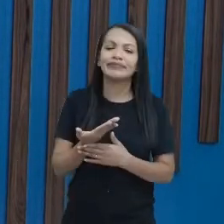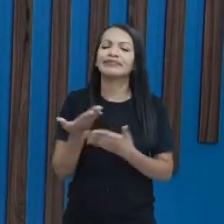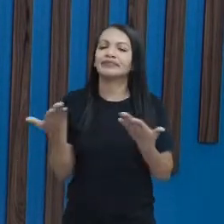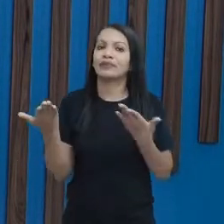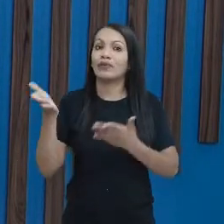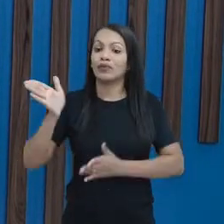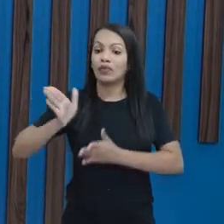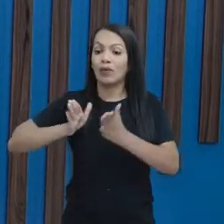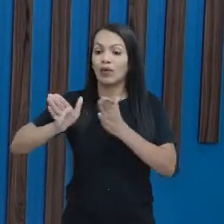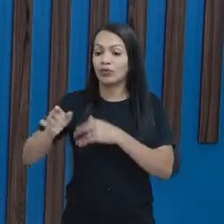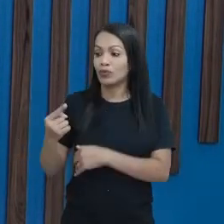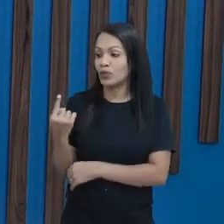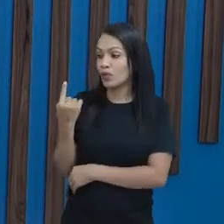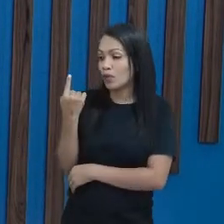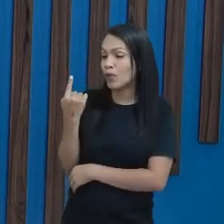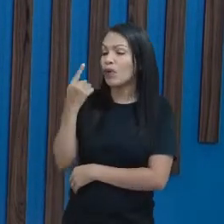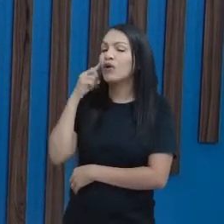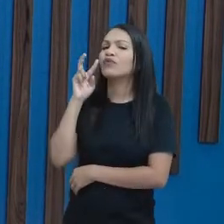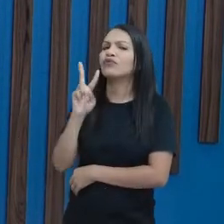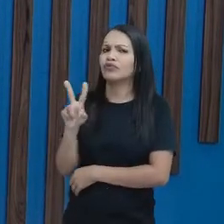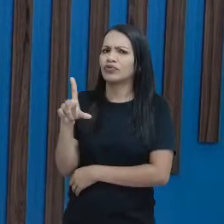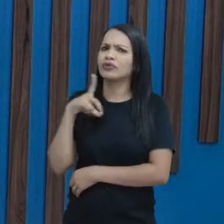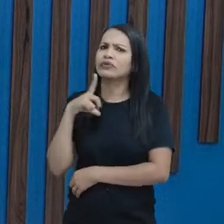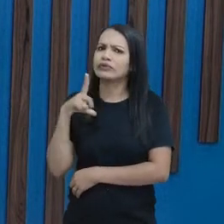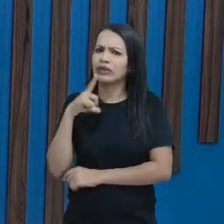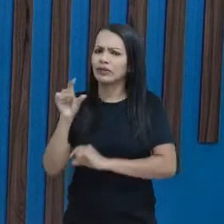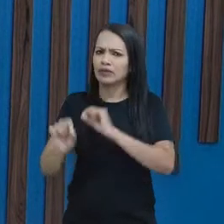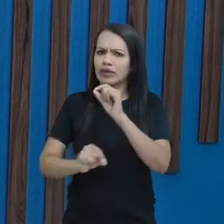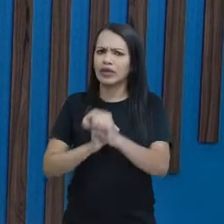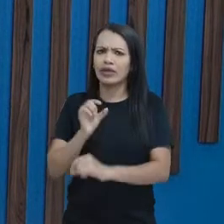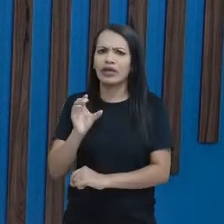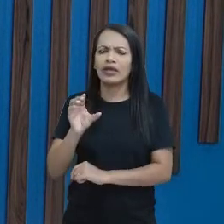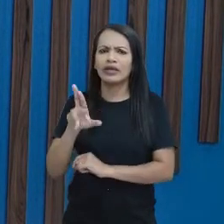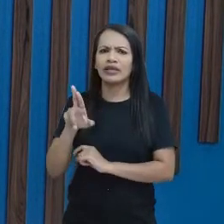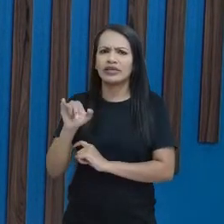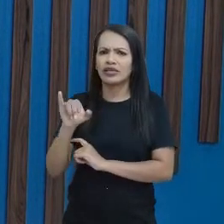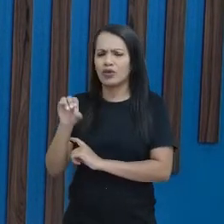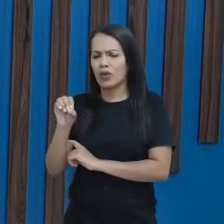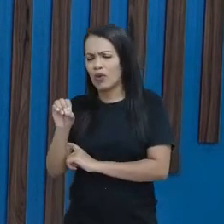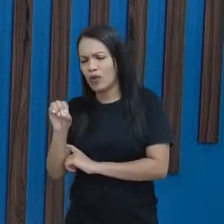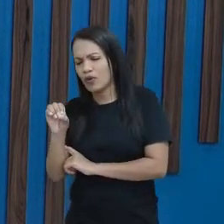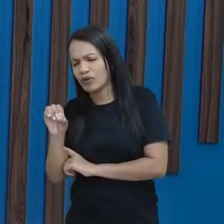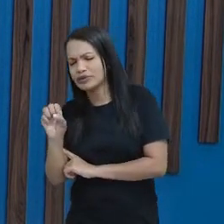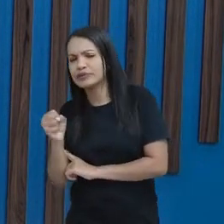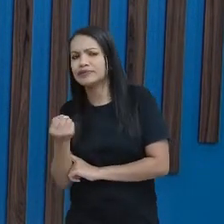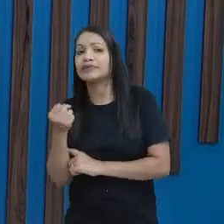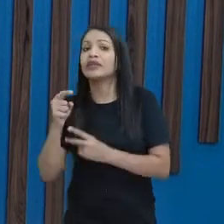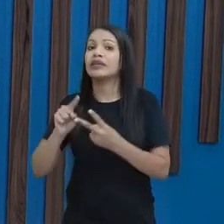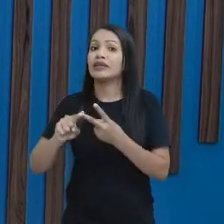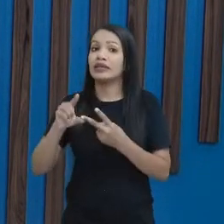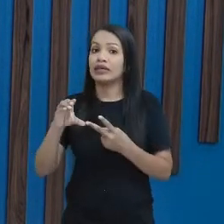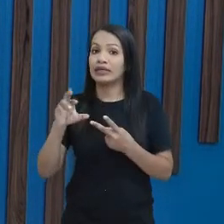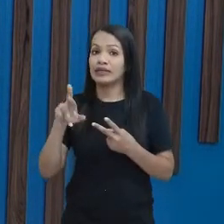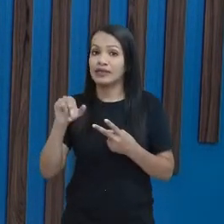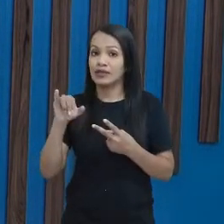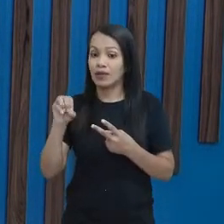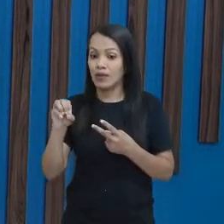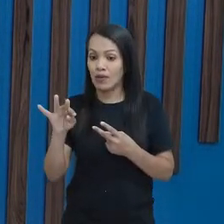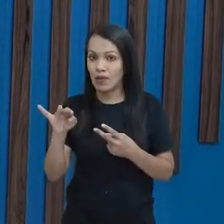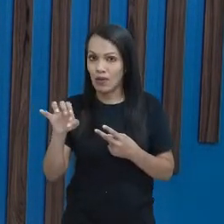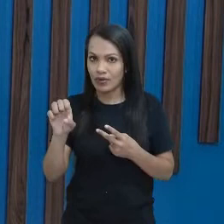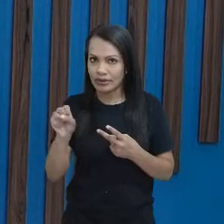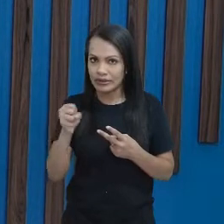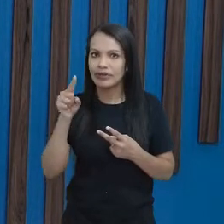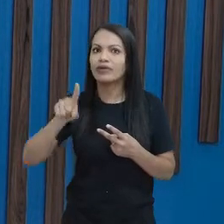módulo 1, a gente viu que existem os griots e as griotes, que são contadores de história, que contar história é algo